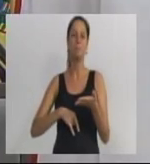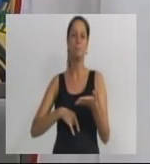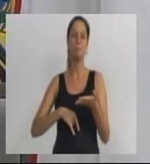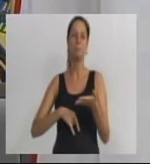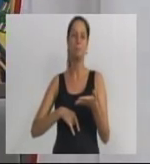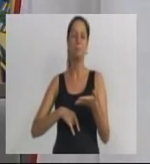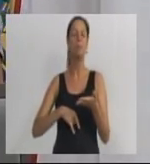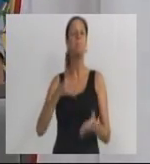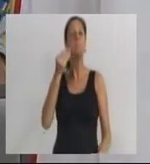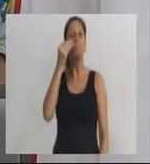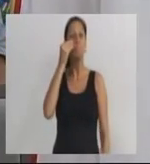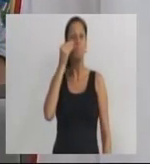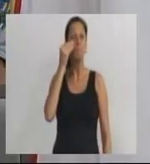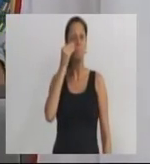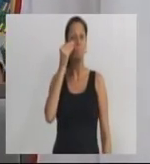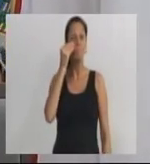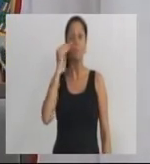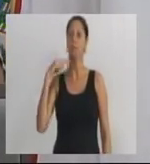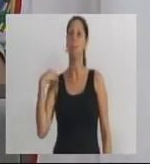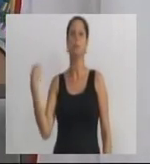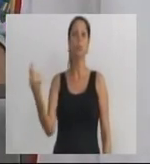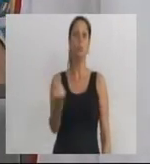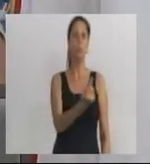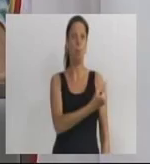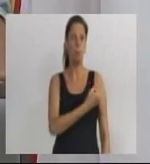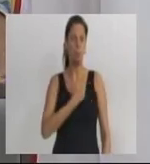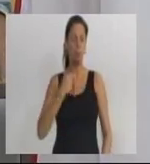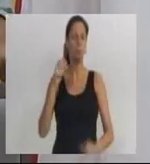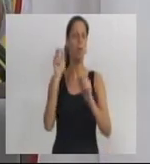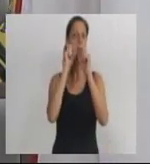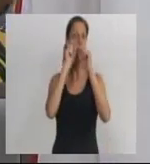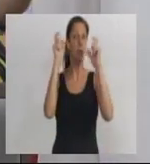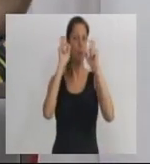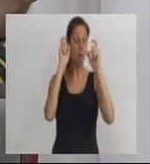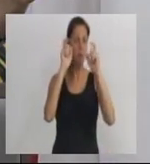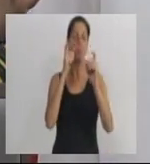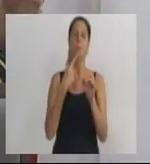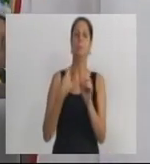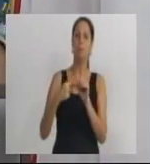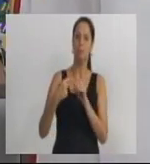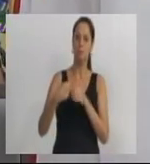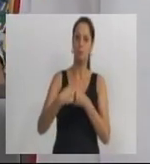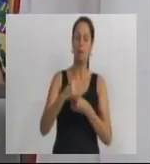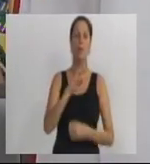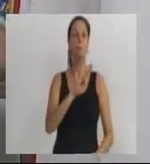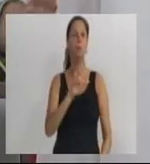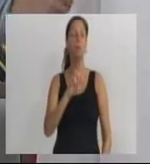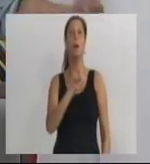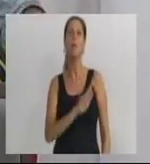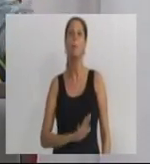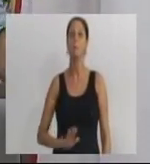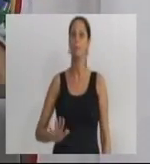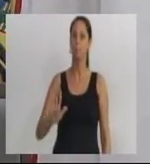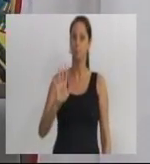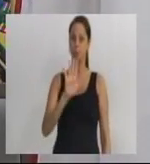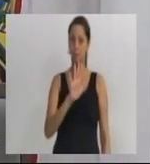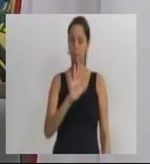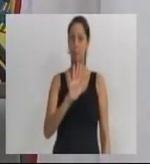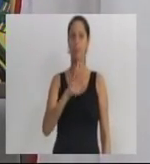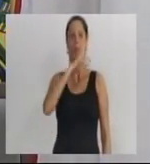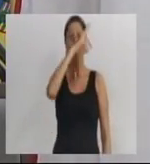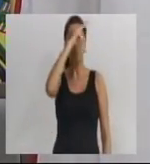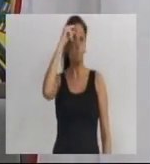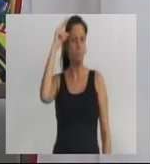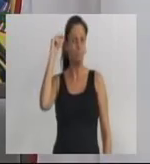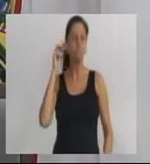Na tentativa de tentarmos alertar a cidade de Blumenau, de uma forma geral, o prefeito